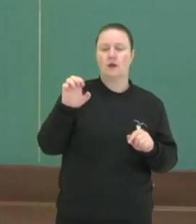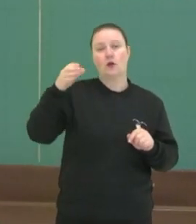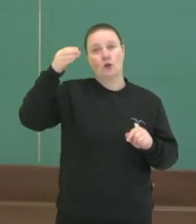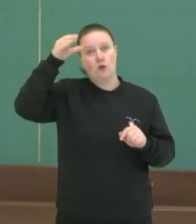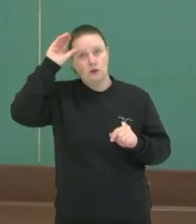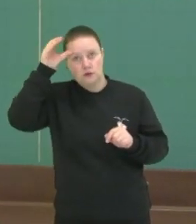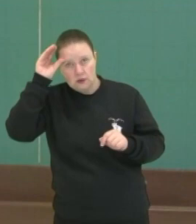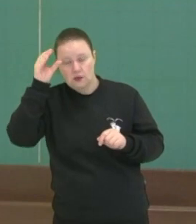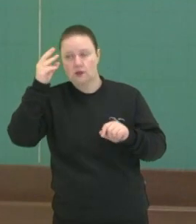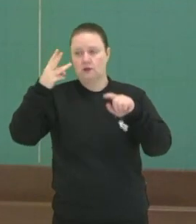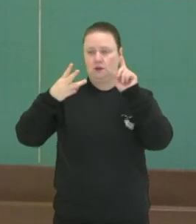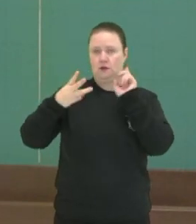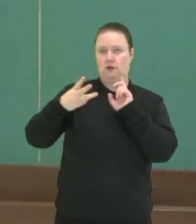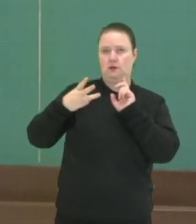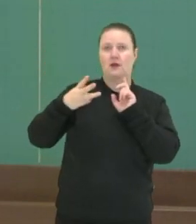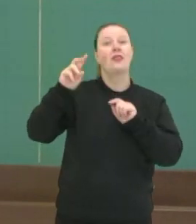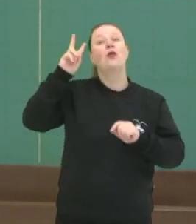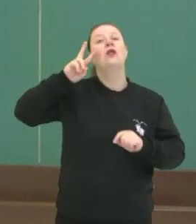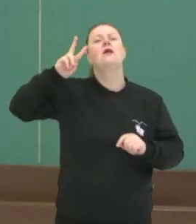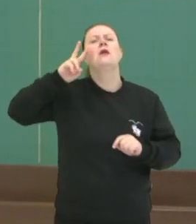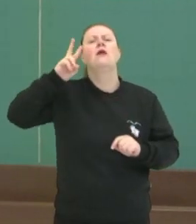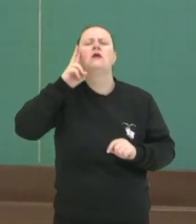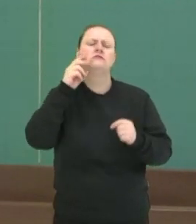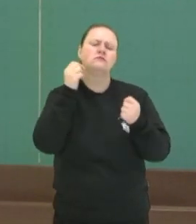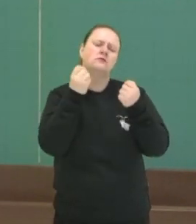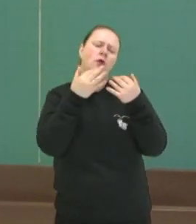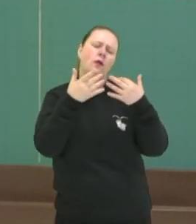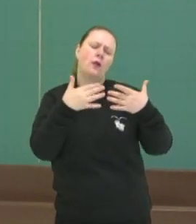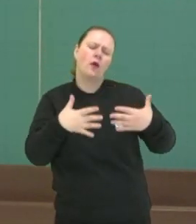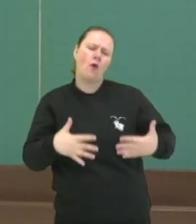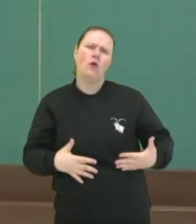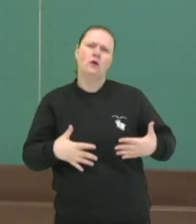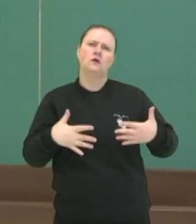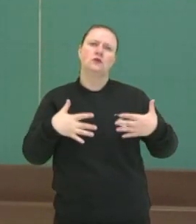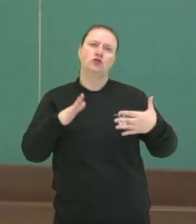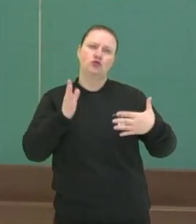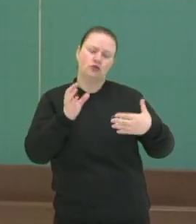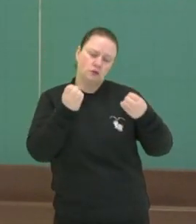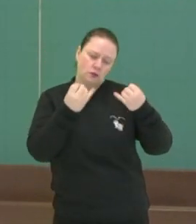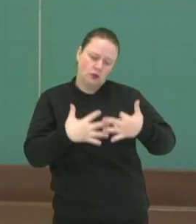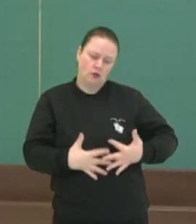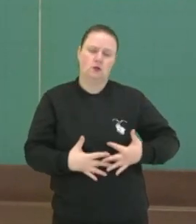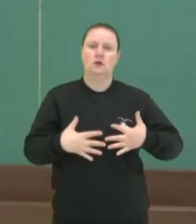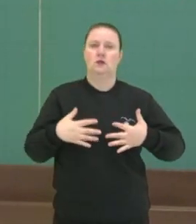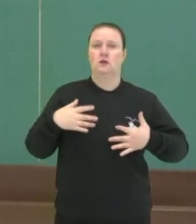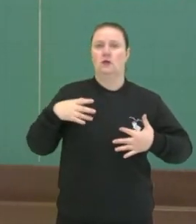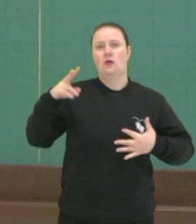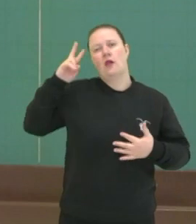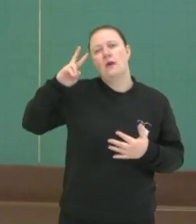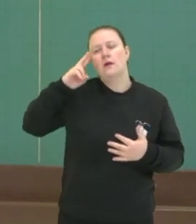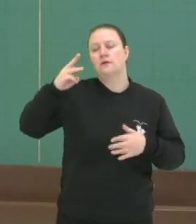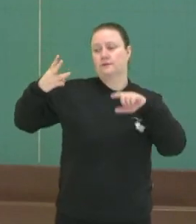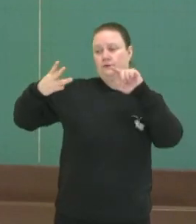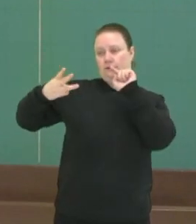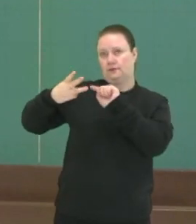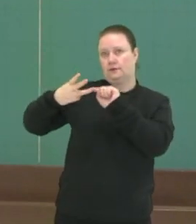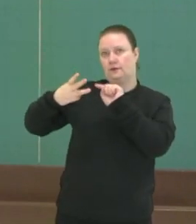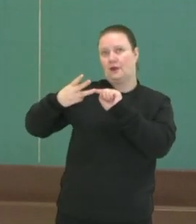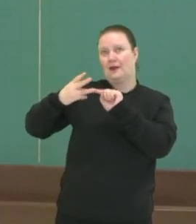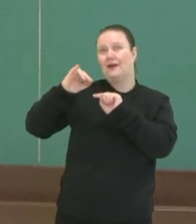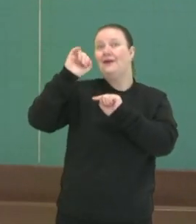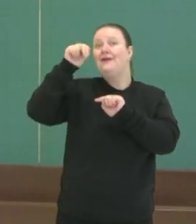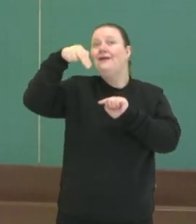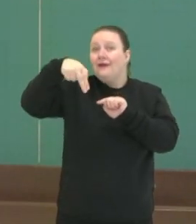se lembrando daquilo que foi falado e estão fazendo anotações, fazendo alguma lembrança, revisando alguma coisa. E nós temos o inconsciente. O